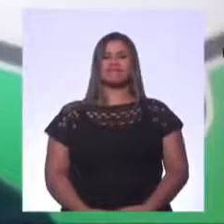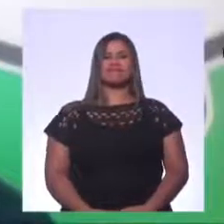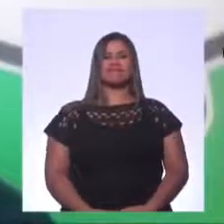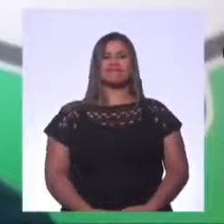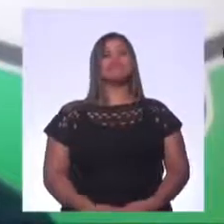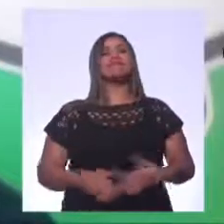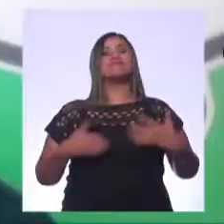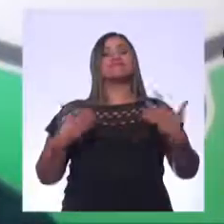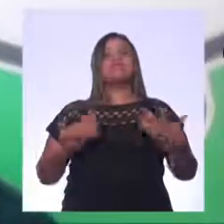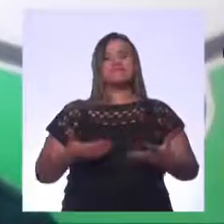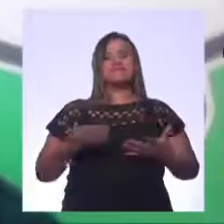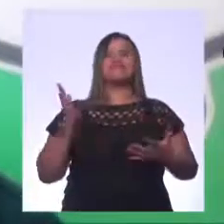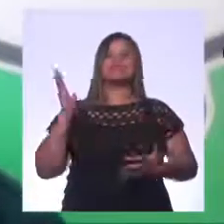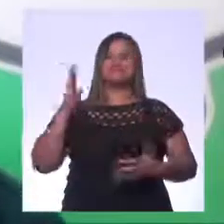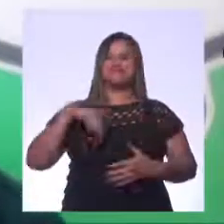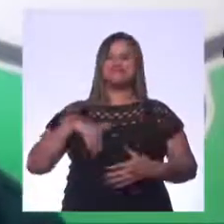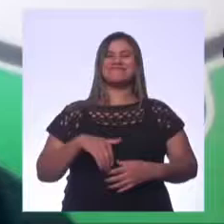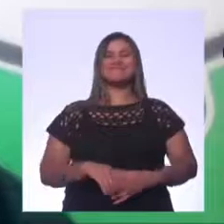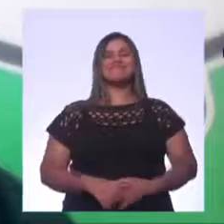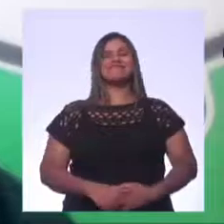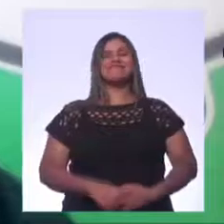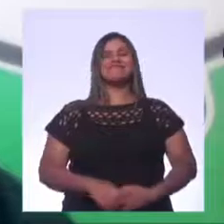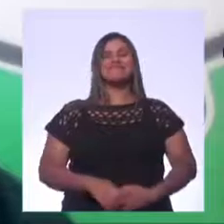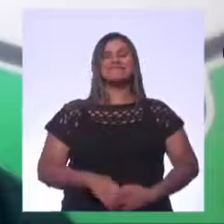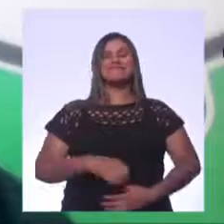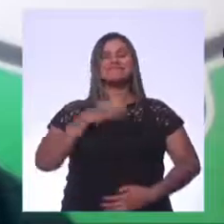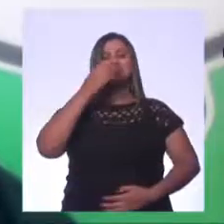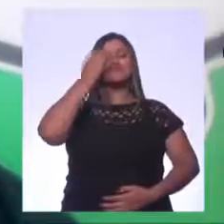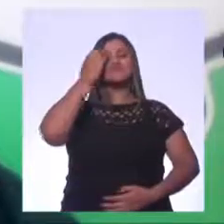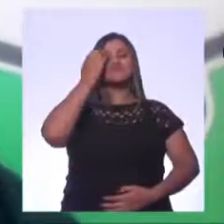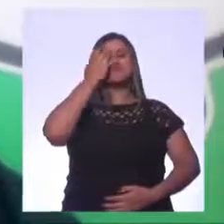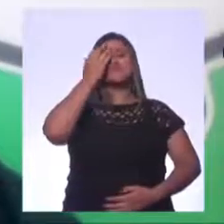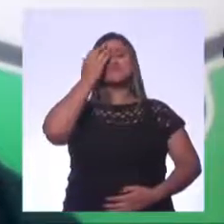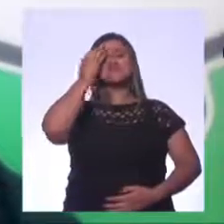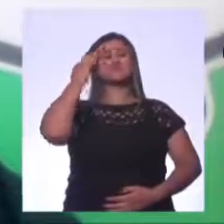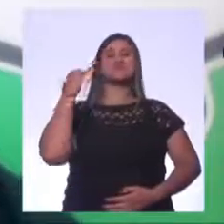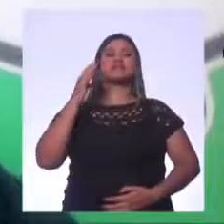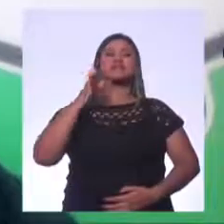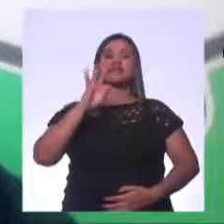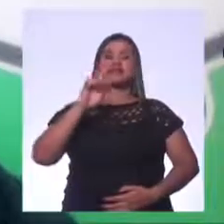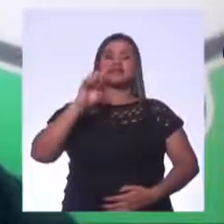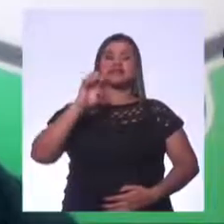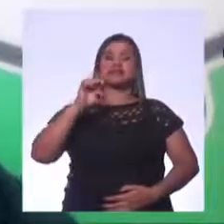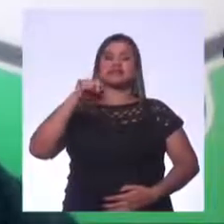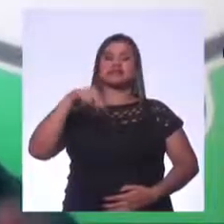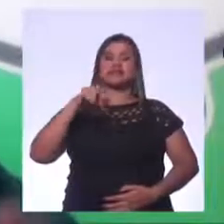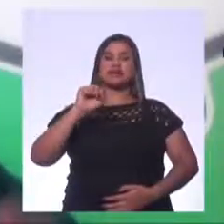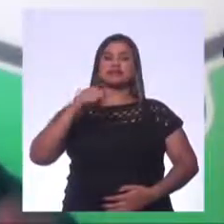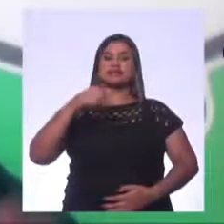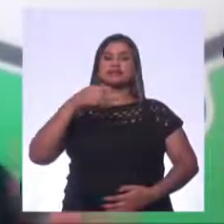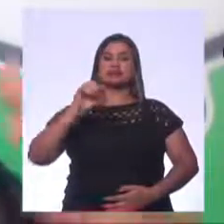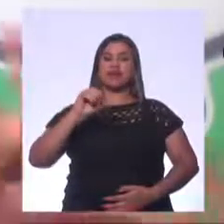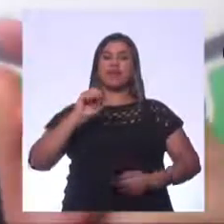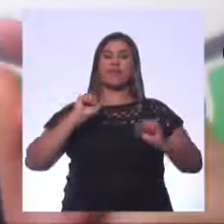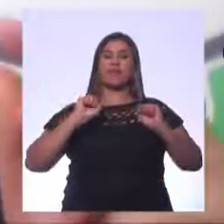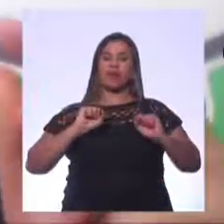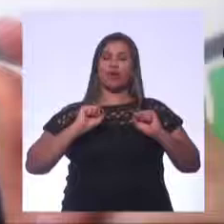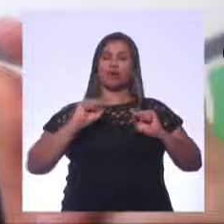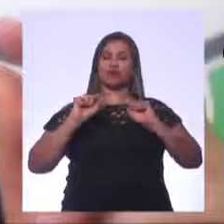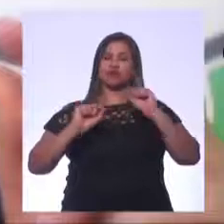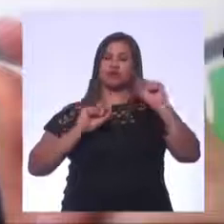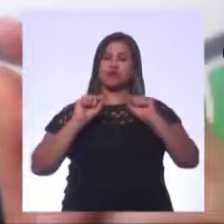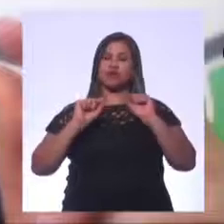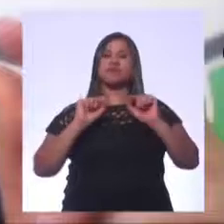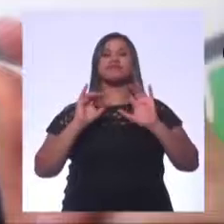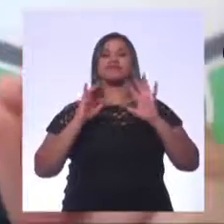Então, pessoal, vamos lá. A tensão, ela pode ser definida da seguinte maneira. Quando nós temos dois